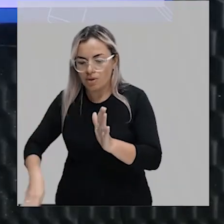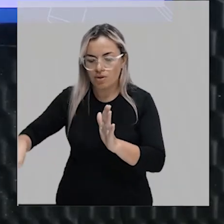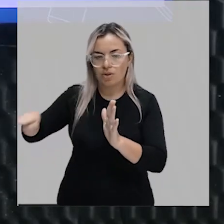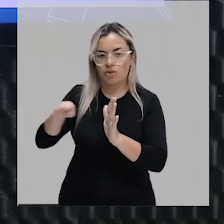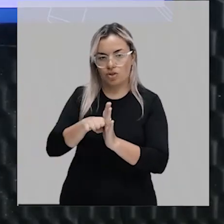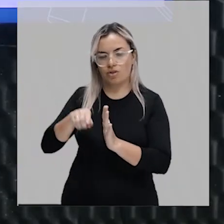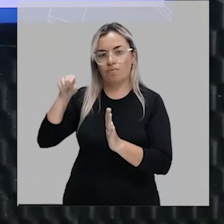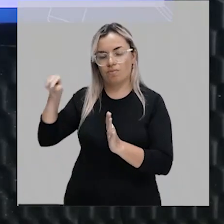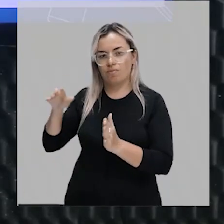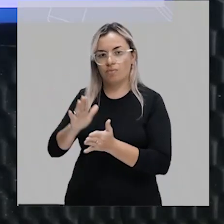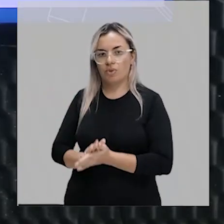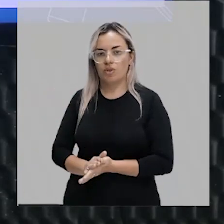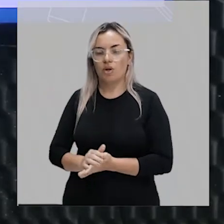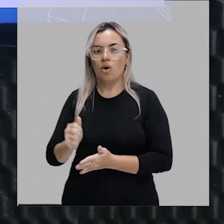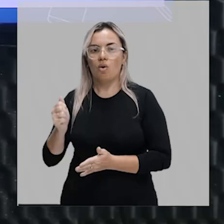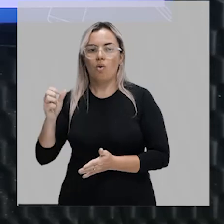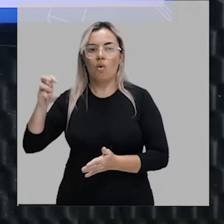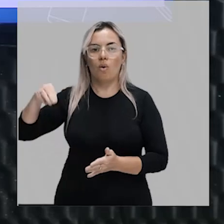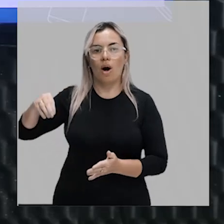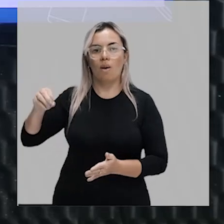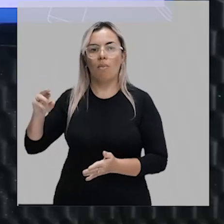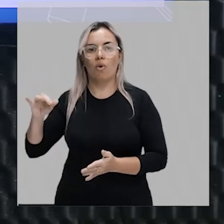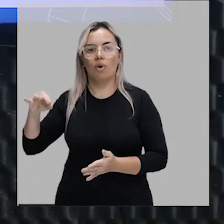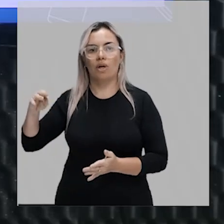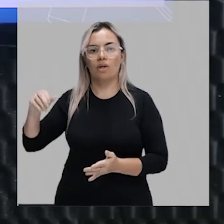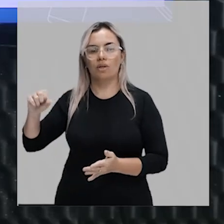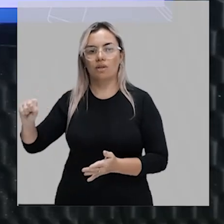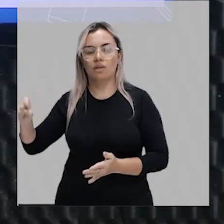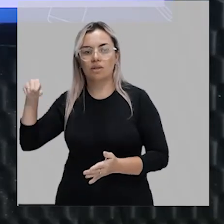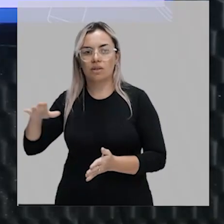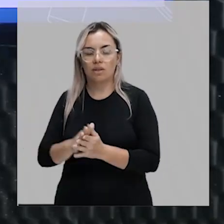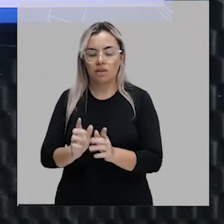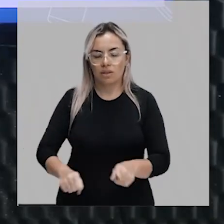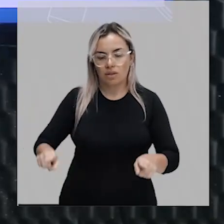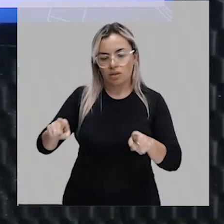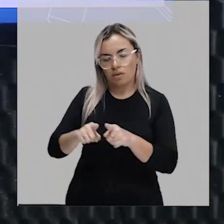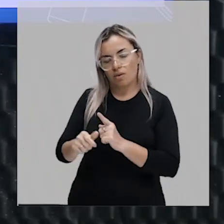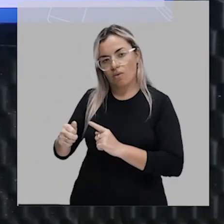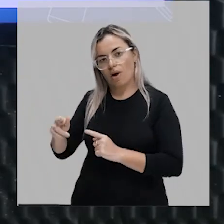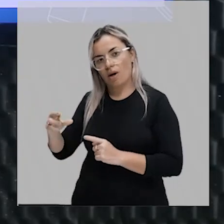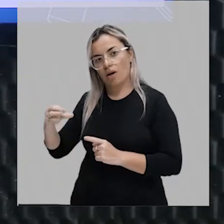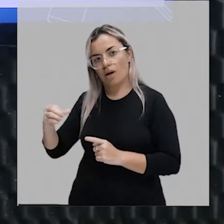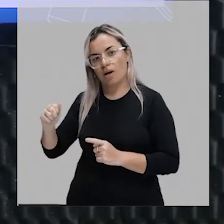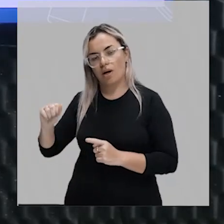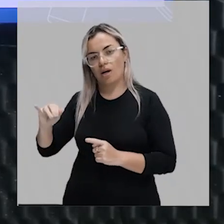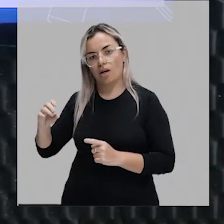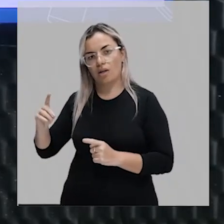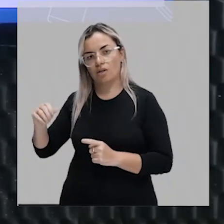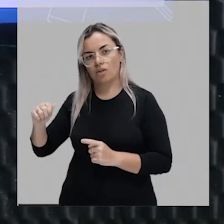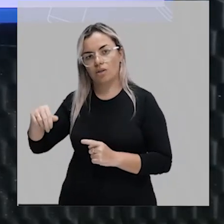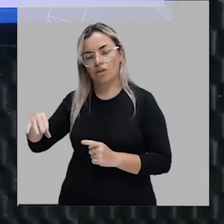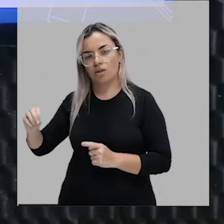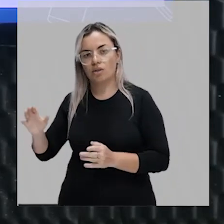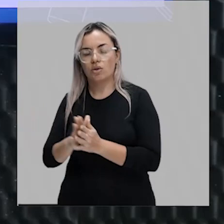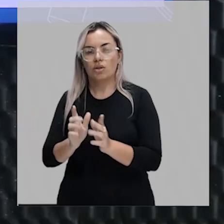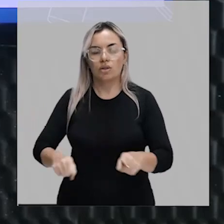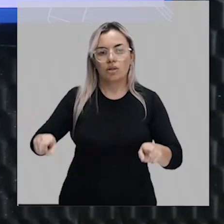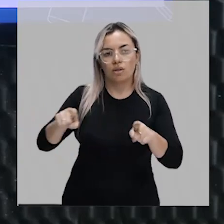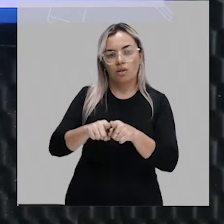Mesopotâmia, os amoritas, os acadianos, os